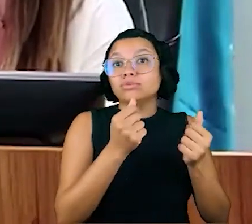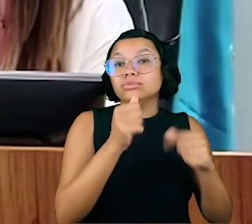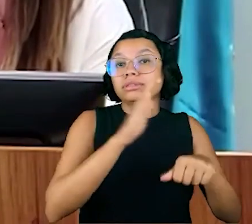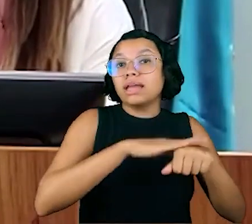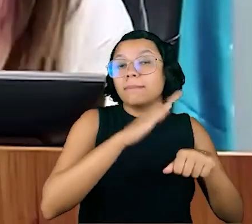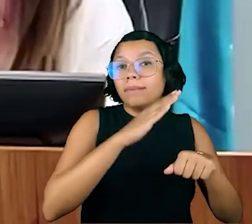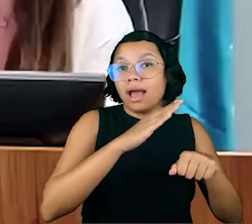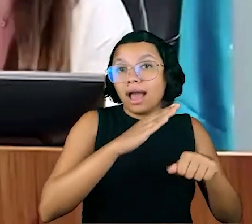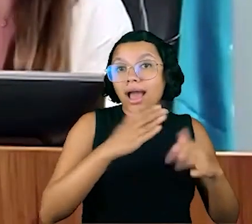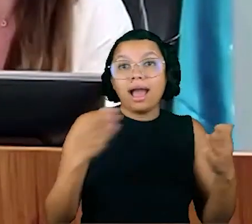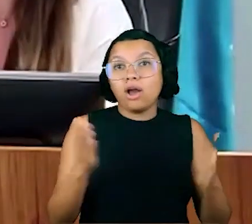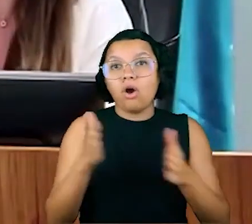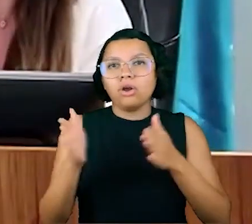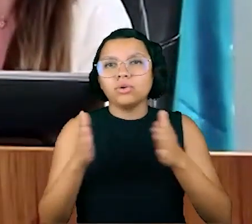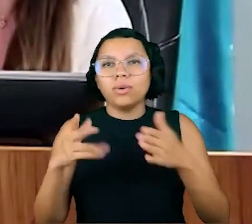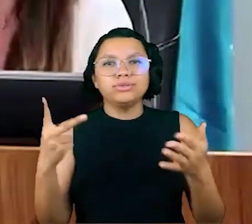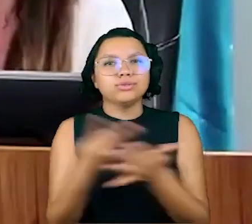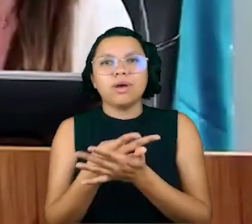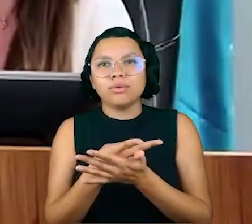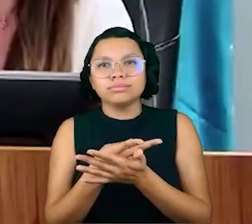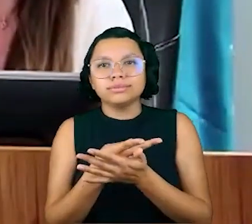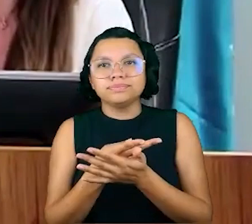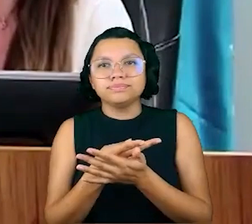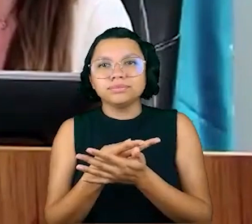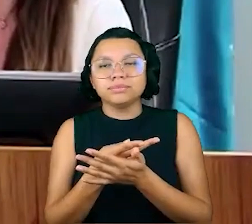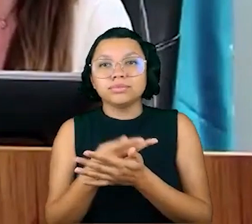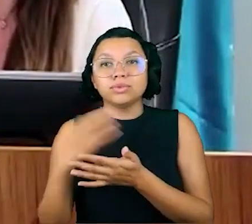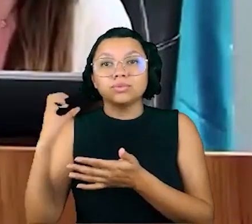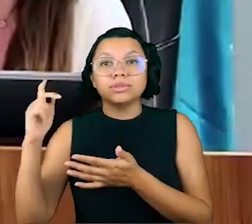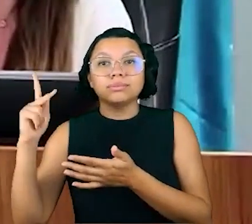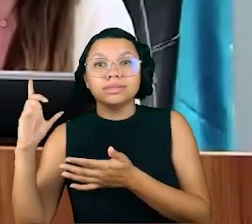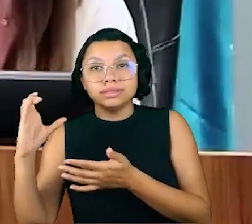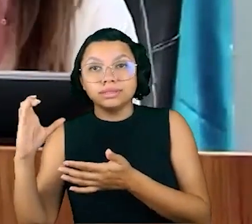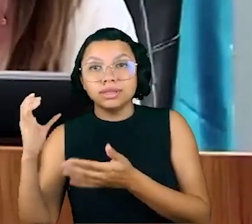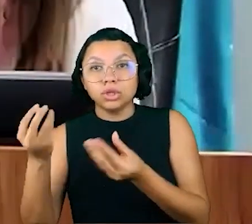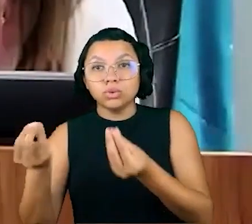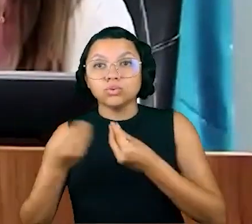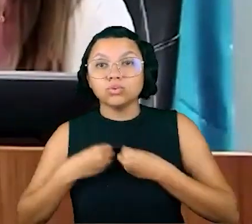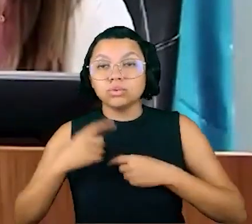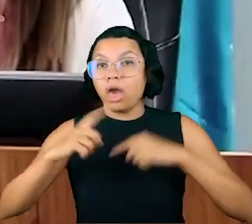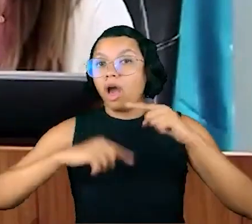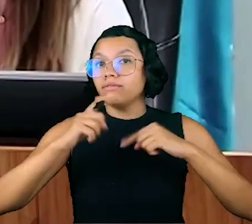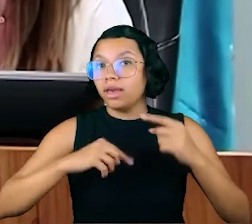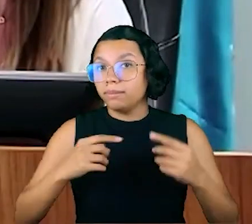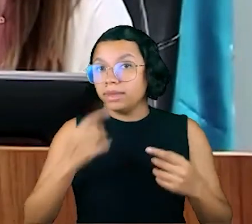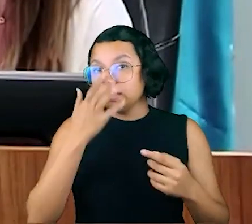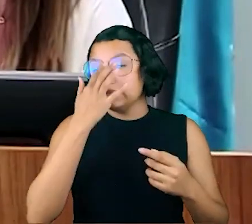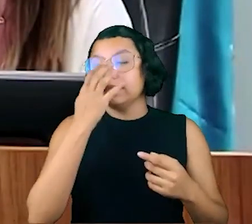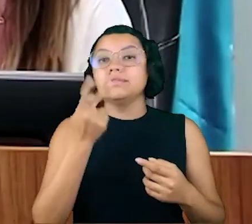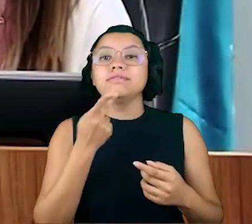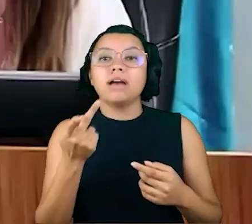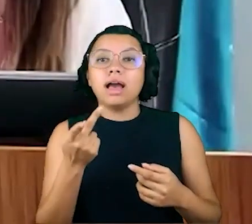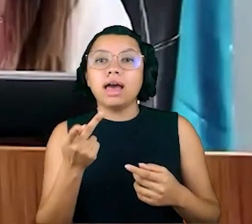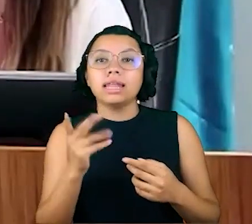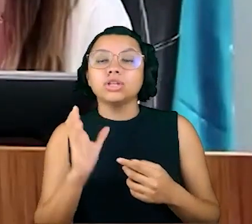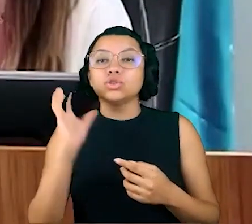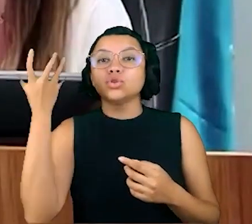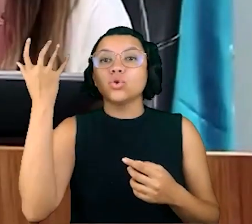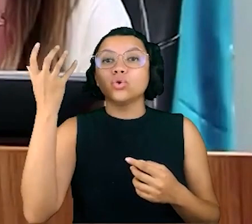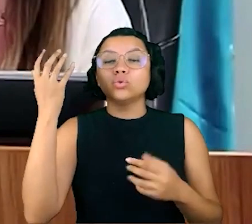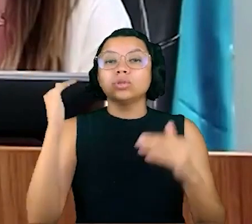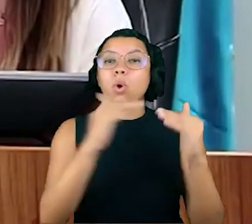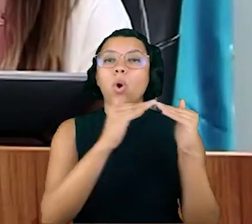custar mais. Agora, enquanto isso não acontece, o Código de Processo Civil nos dá ferramentas. Ele diz a